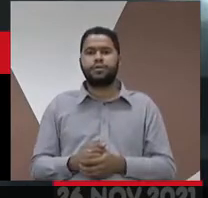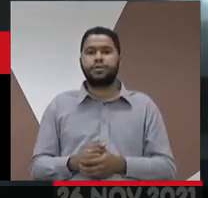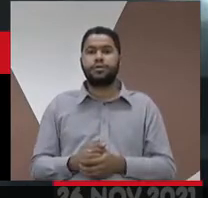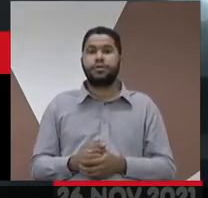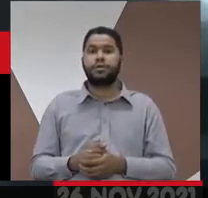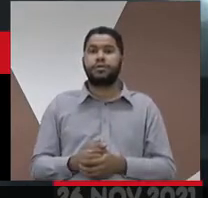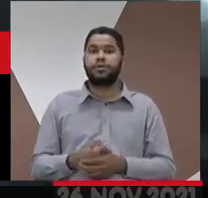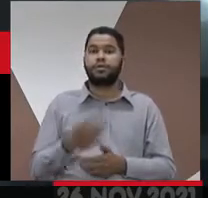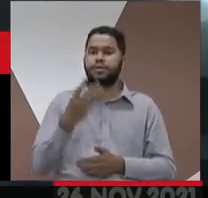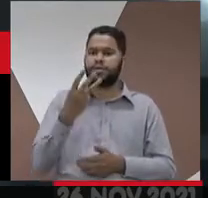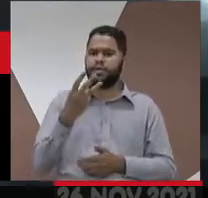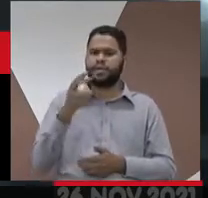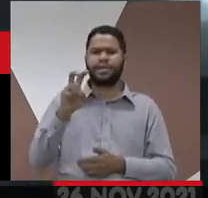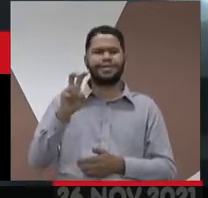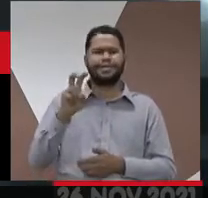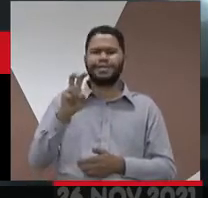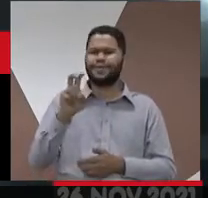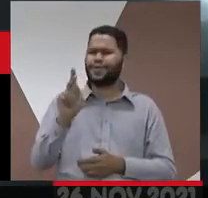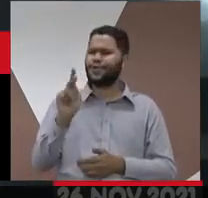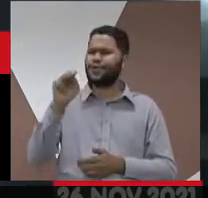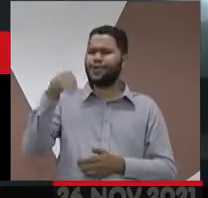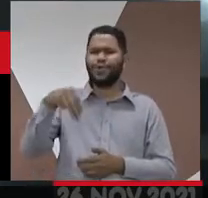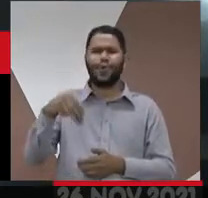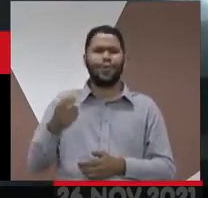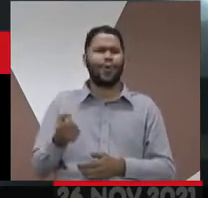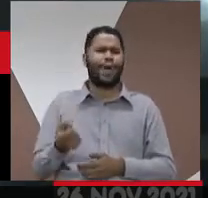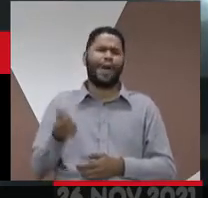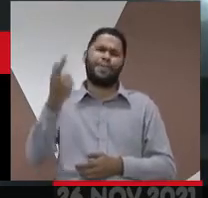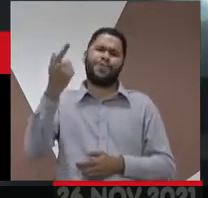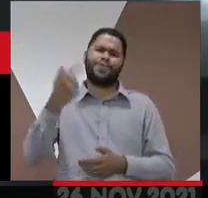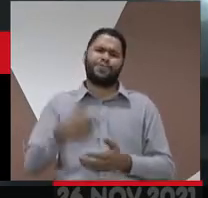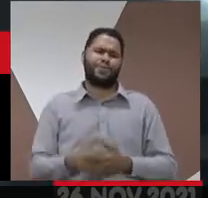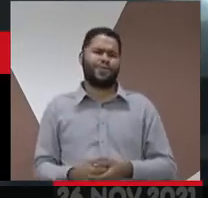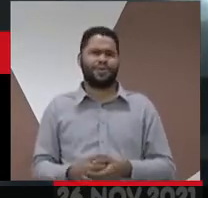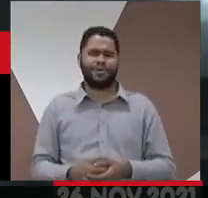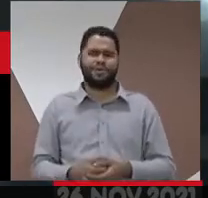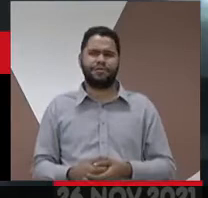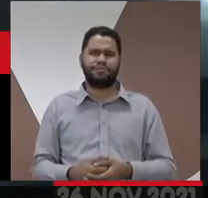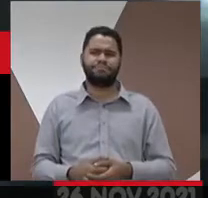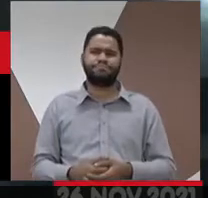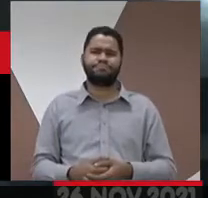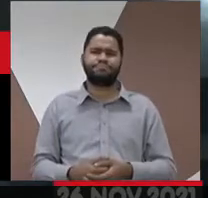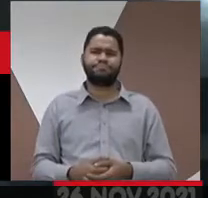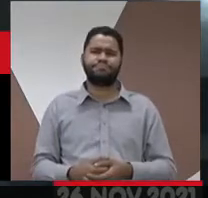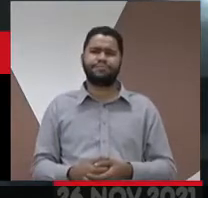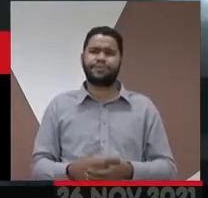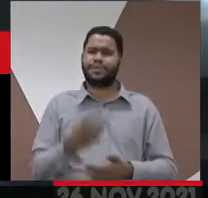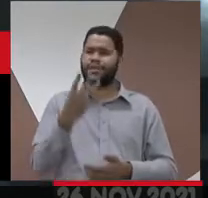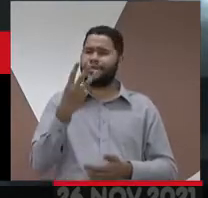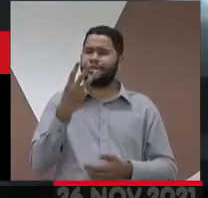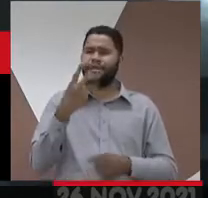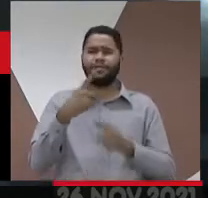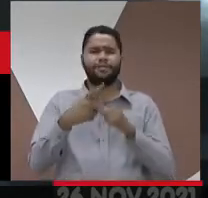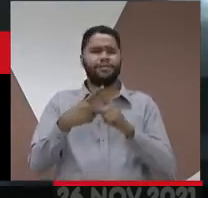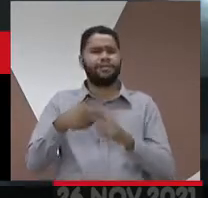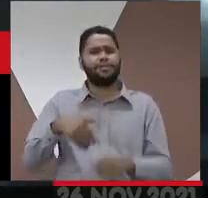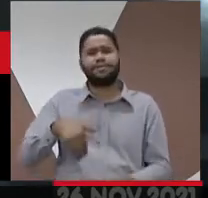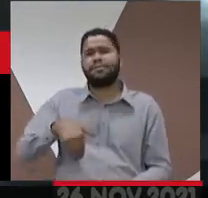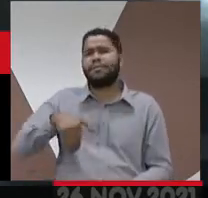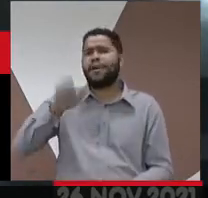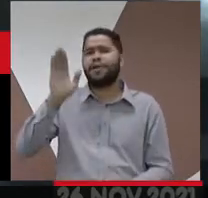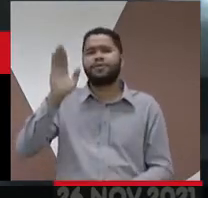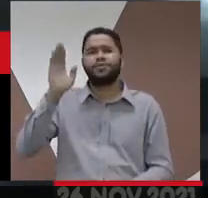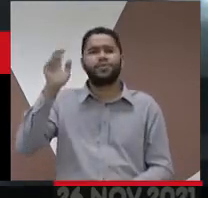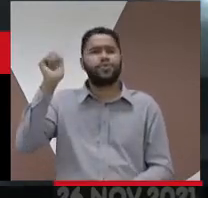0,35 por quilômetro é um absurdo. É 3 vezes maior do que